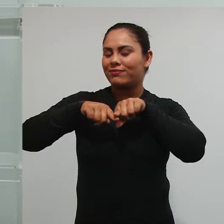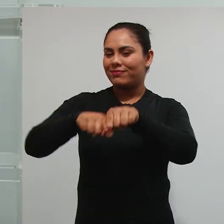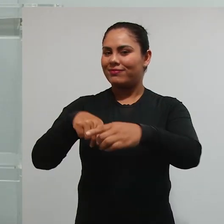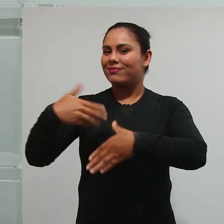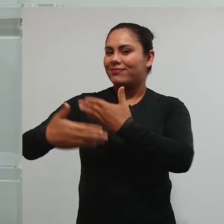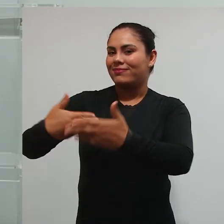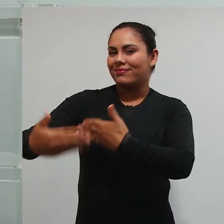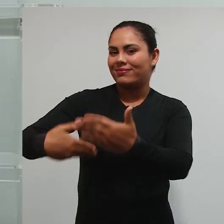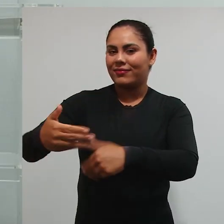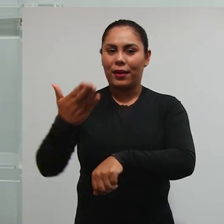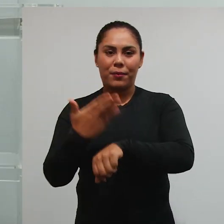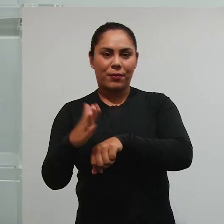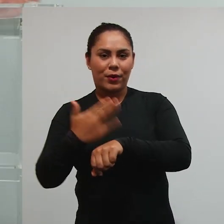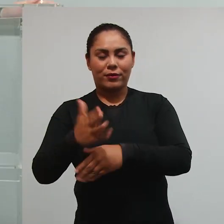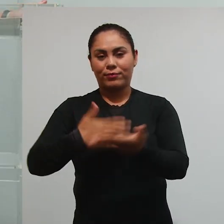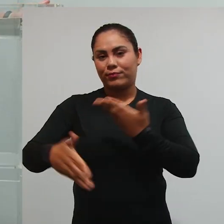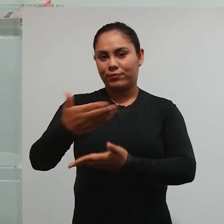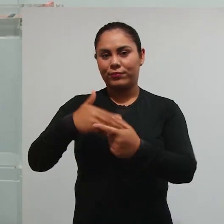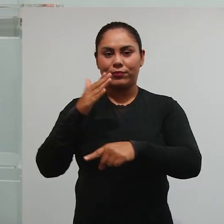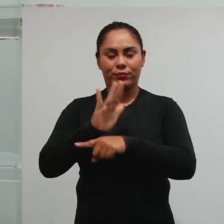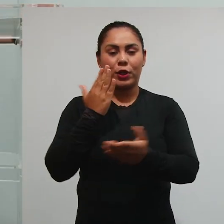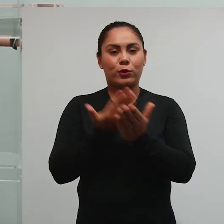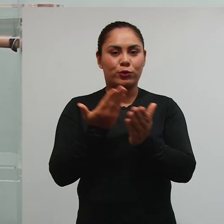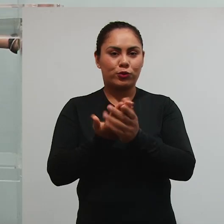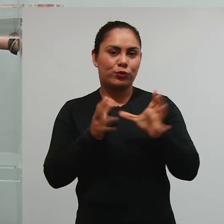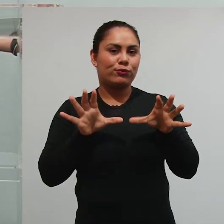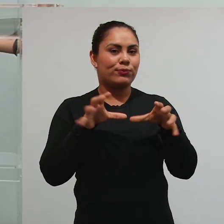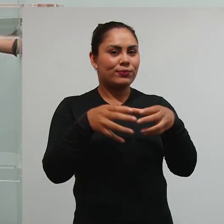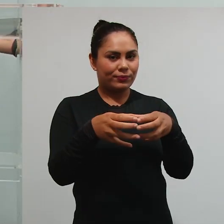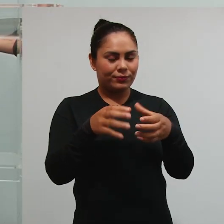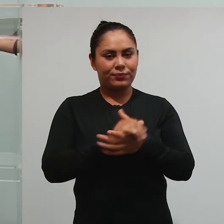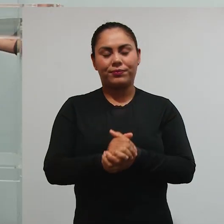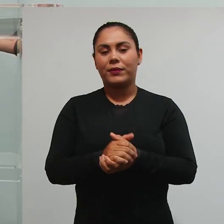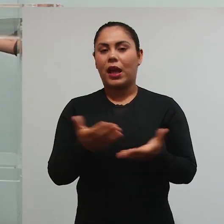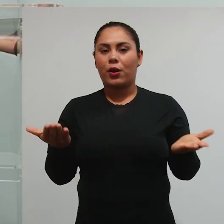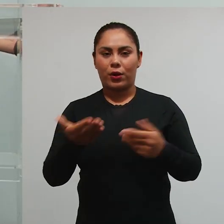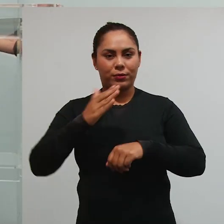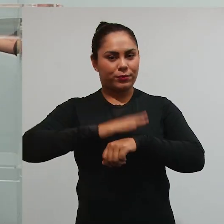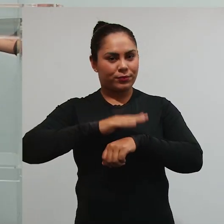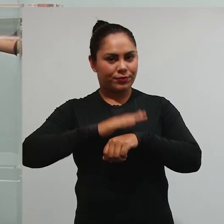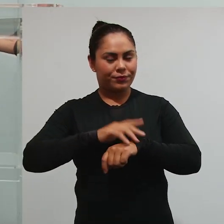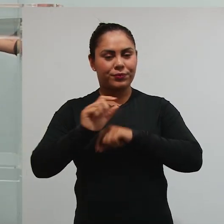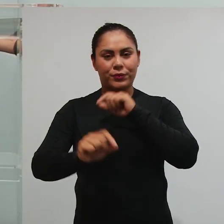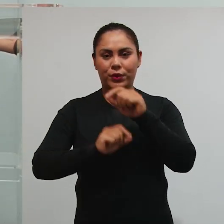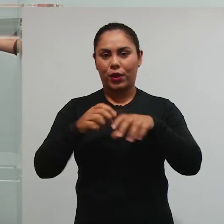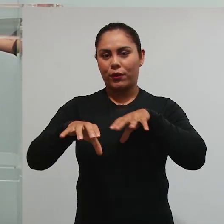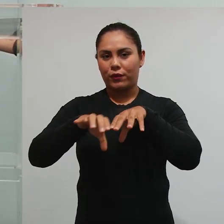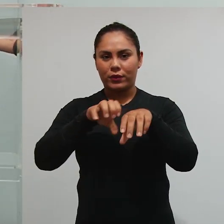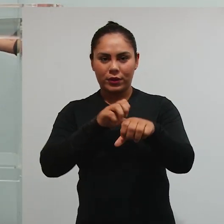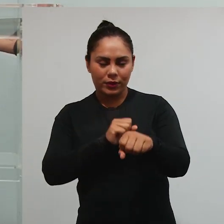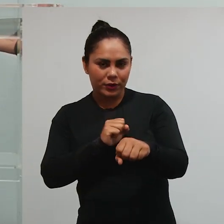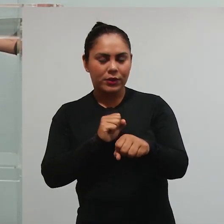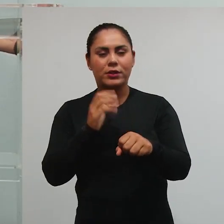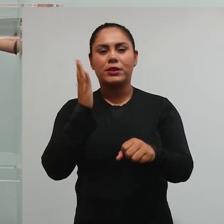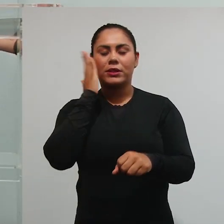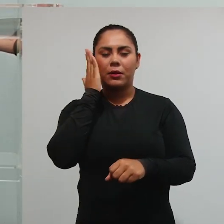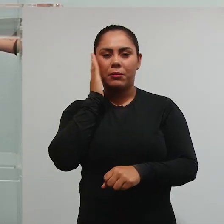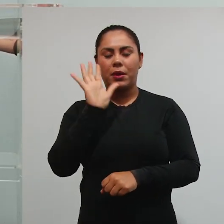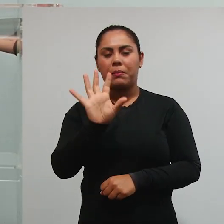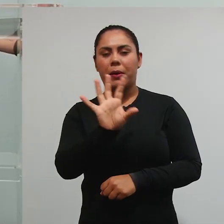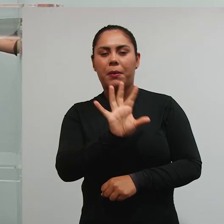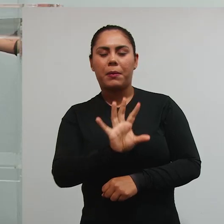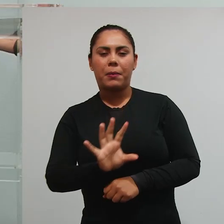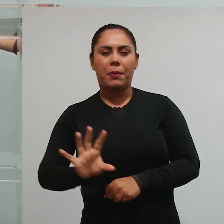Juntinhos estamos na jornada de práticas colaborativas de estudos em grupo. Nesse episódio, as formações, o ciclo